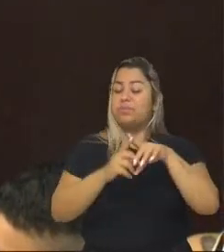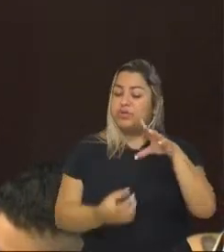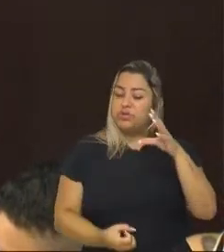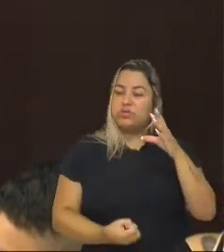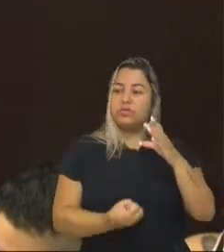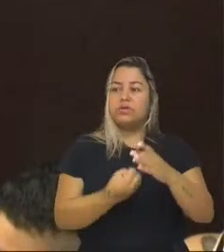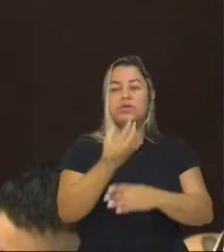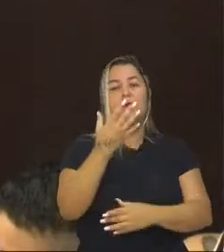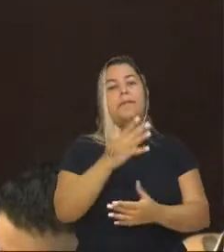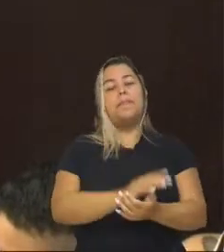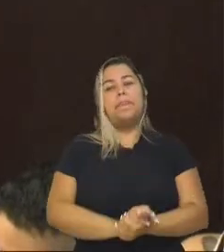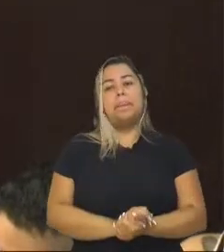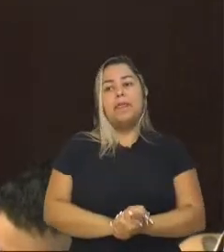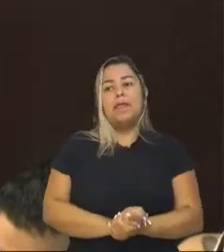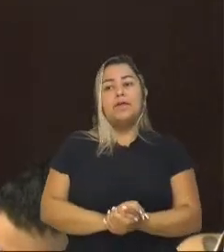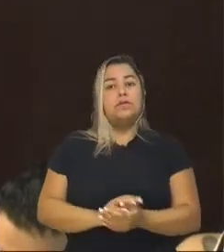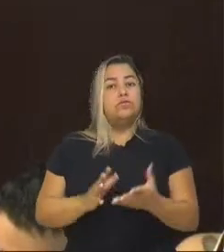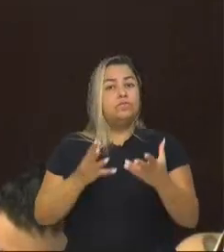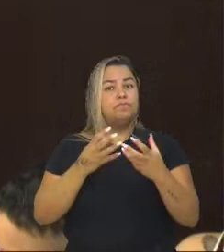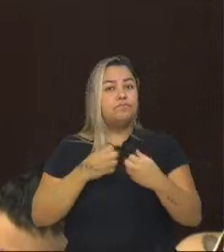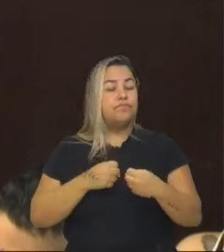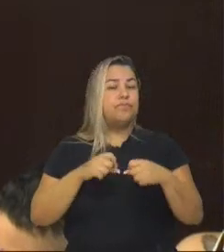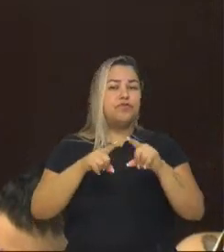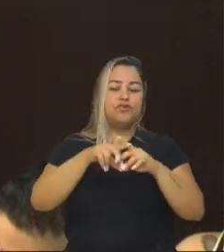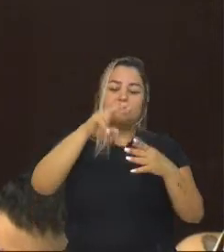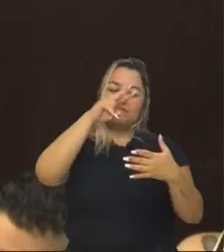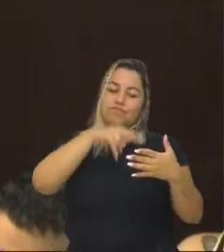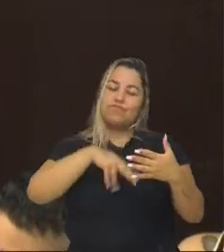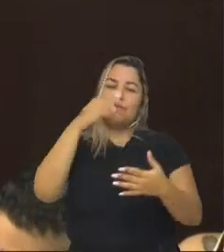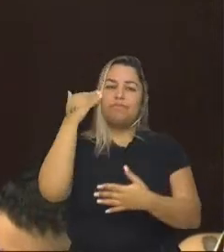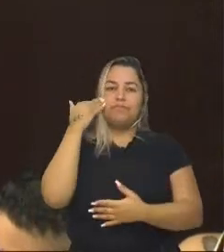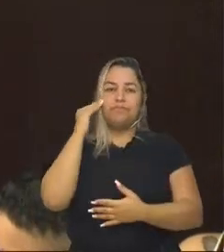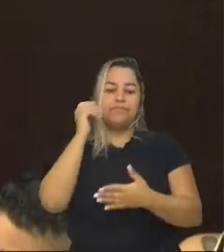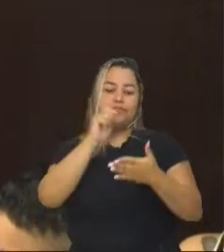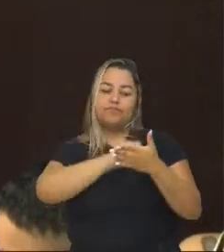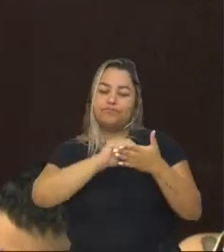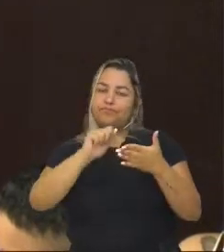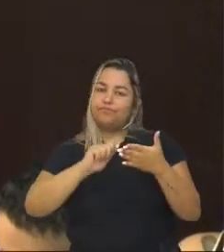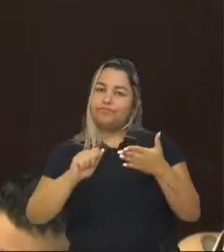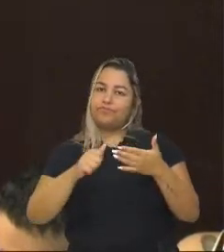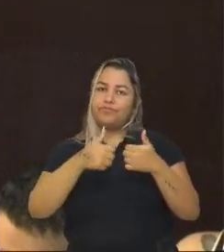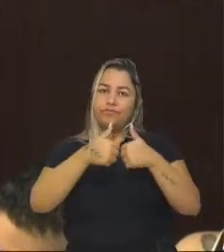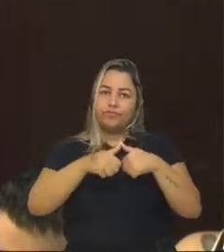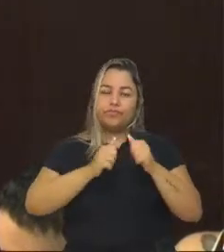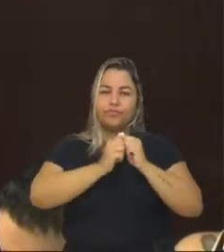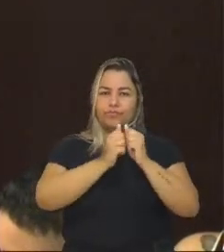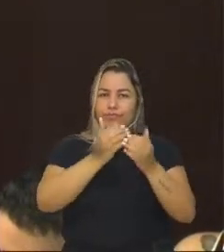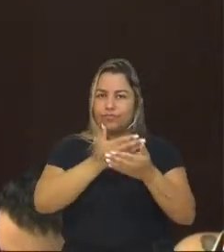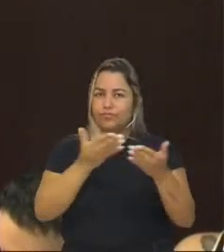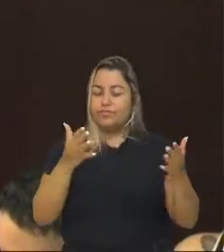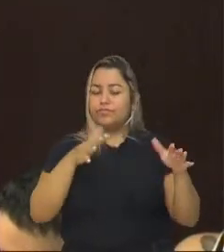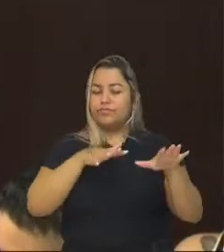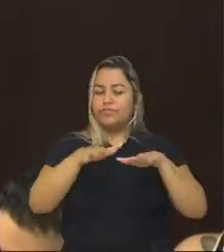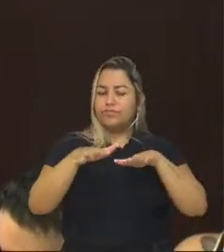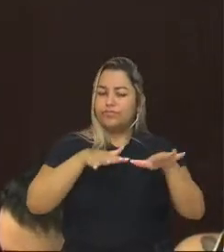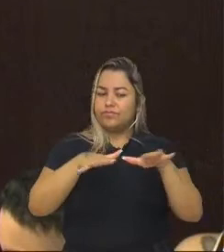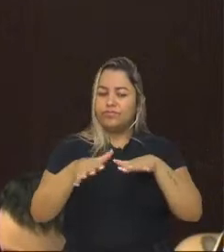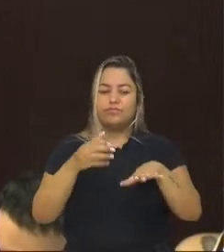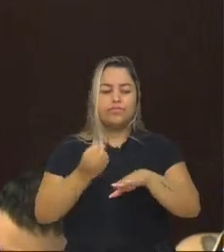criar, de consumir, de ler, de escrever, de estar com vocês, de mover, de